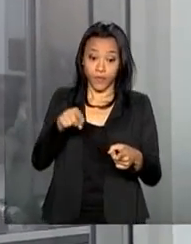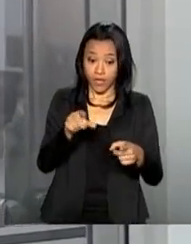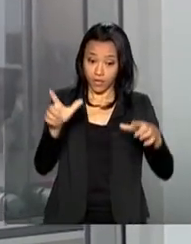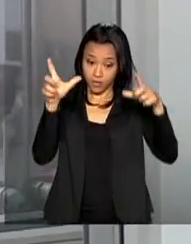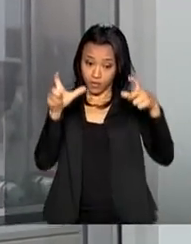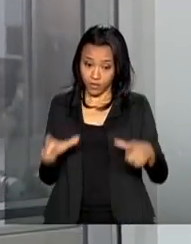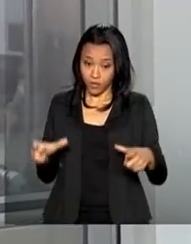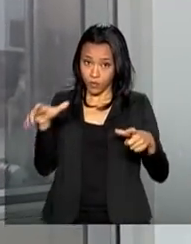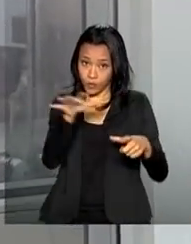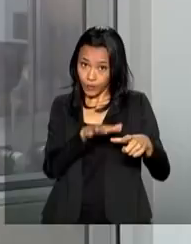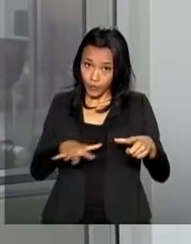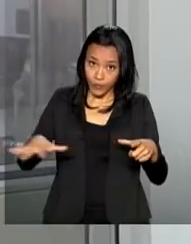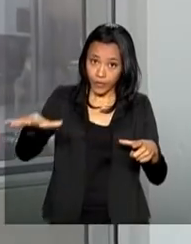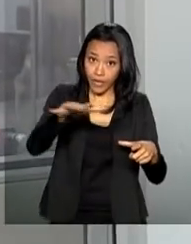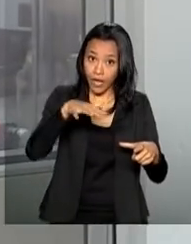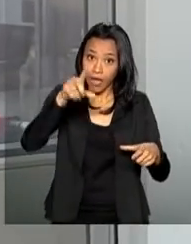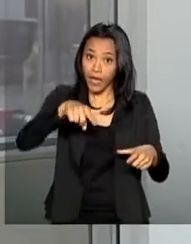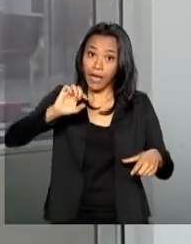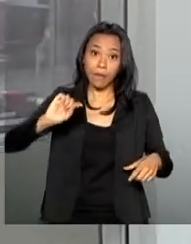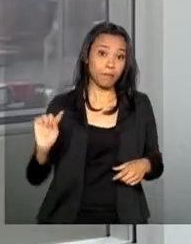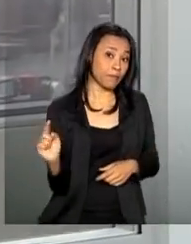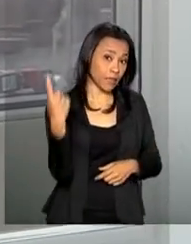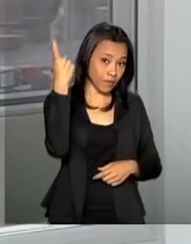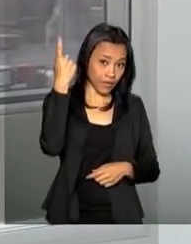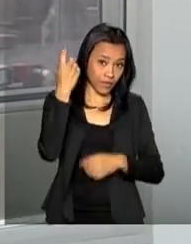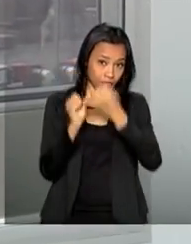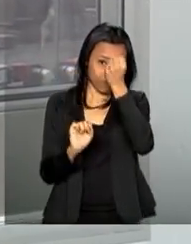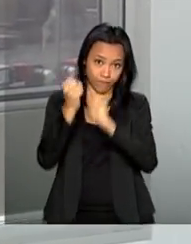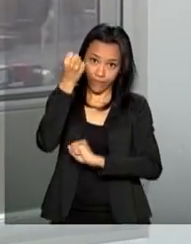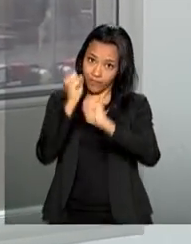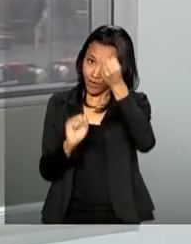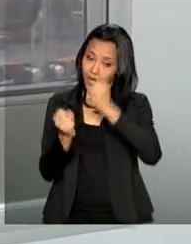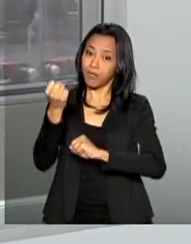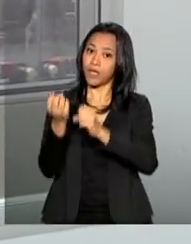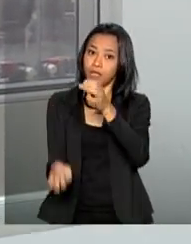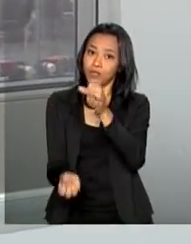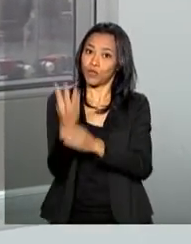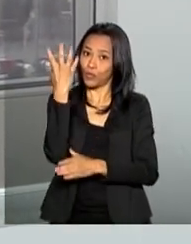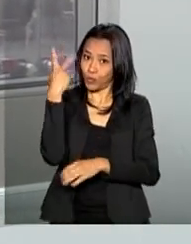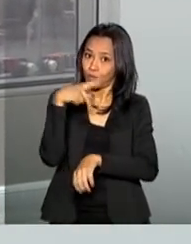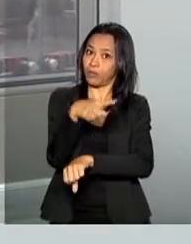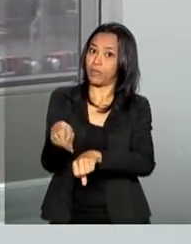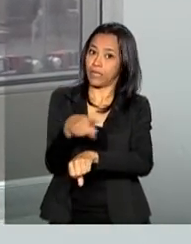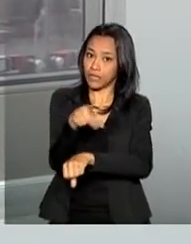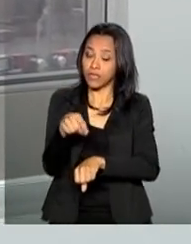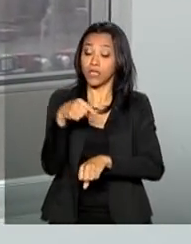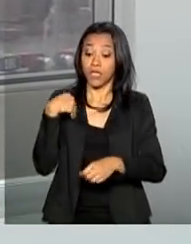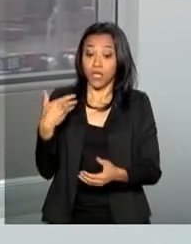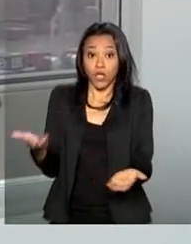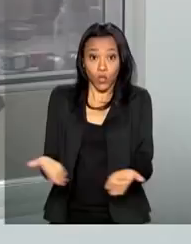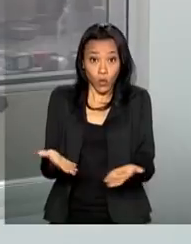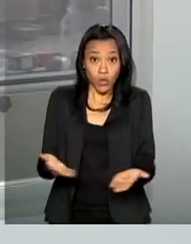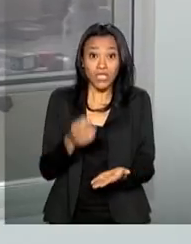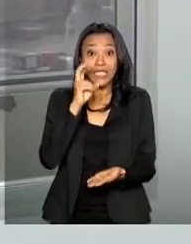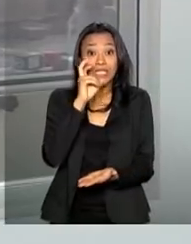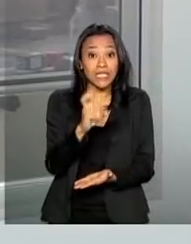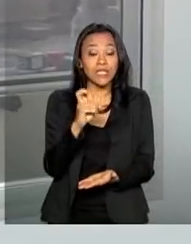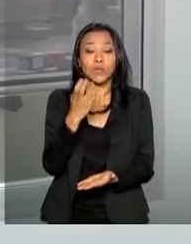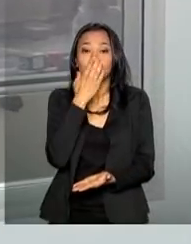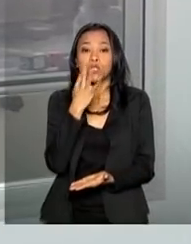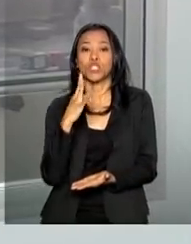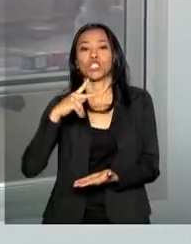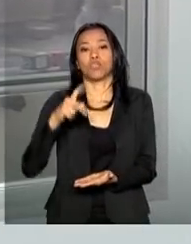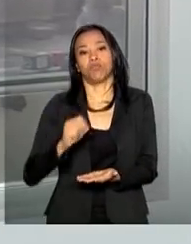de Medicamentos, essa é a primeira fábrica do tipo instalada aqui no país e produz atualmente 5 tipos de